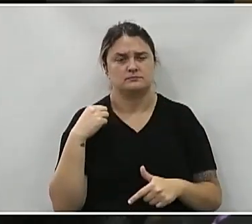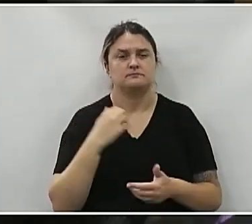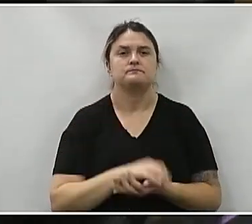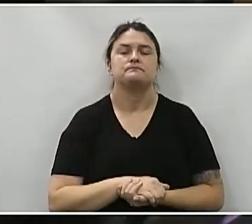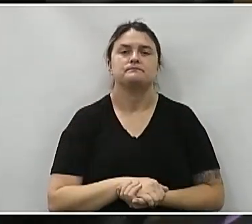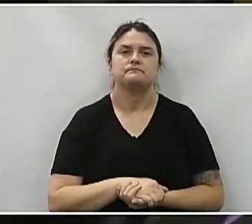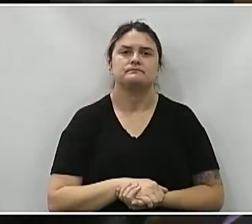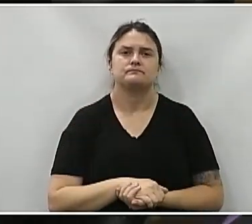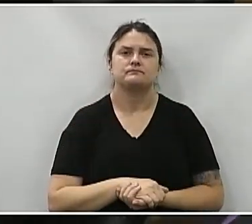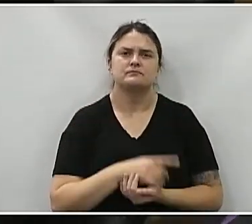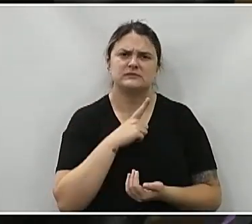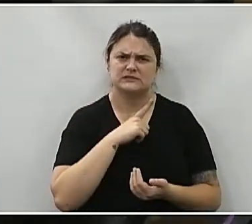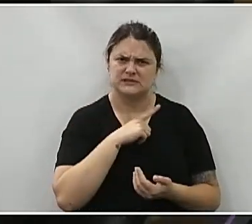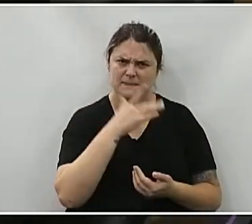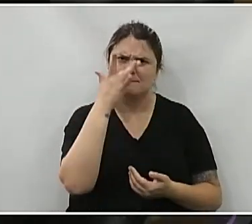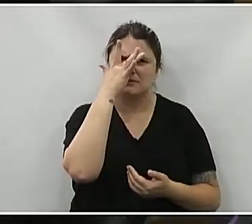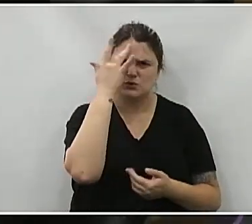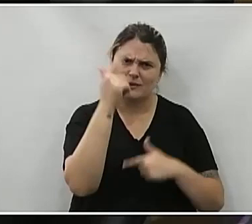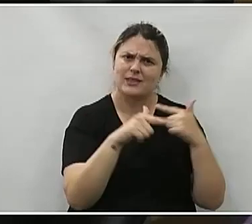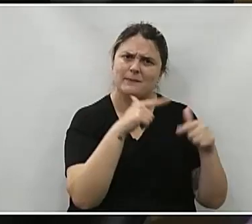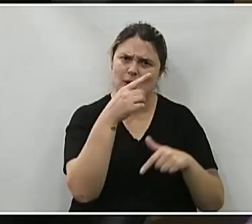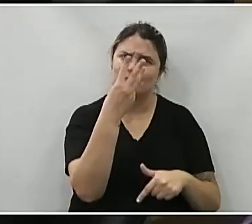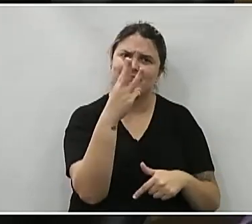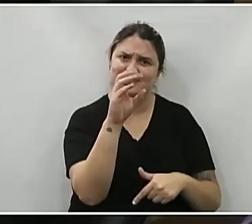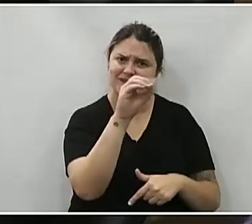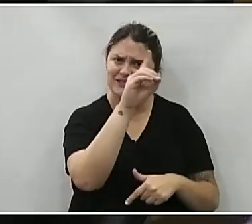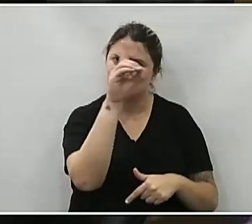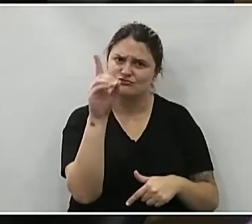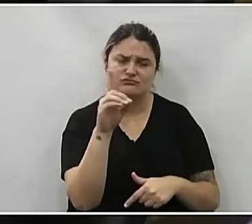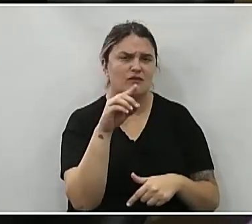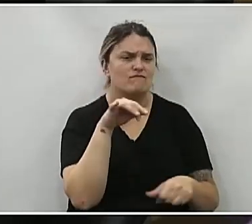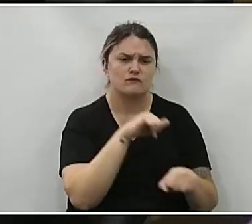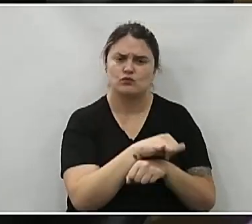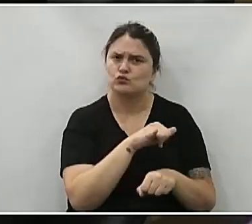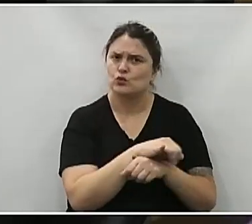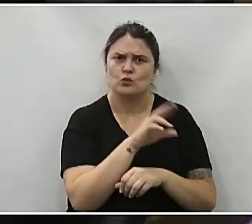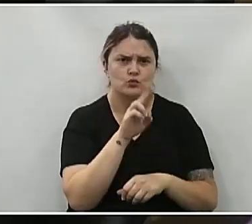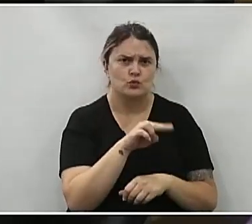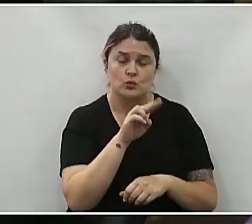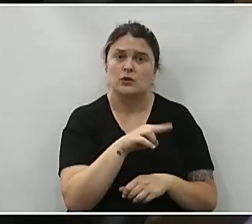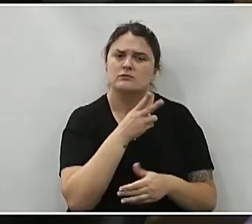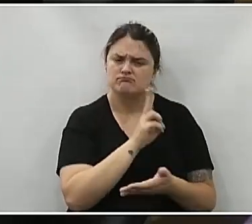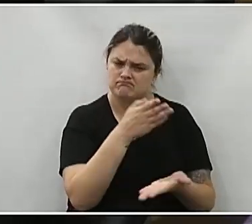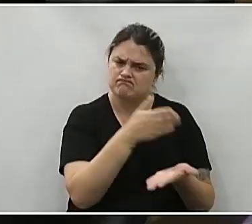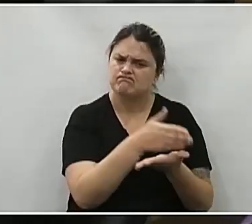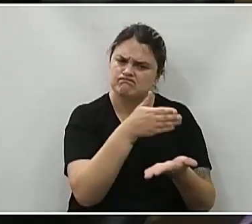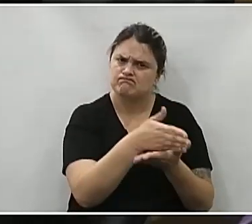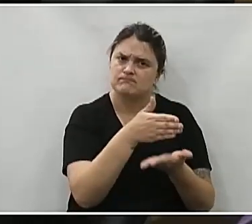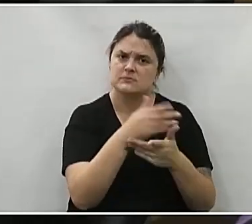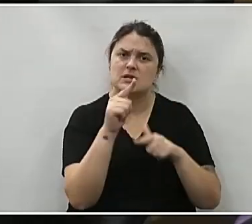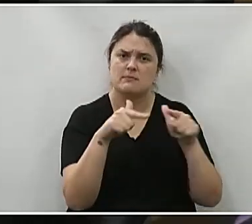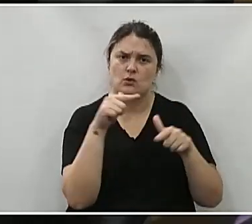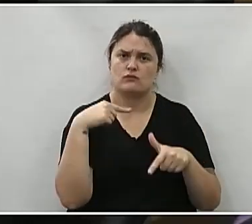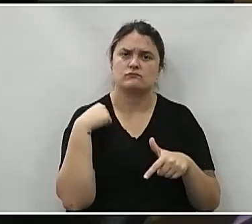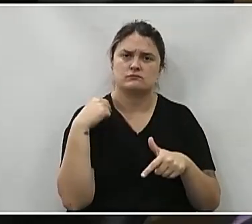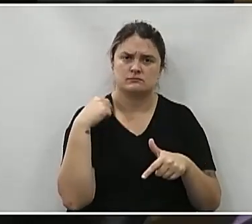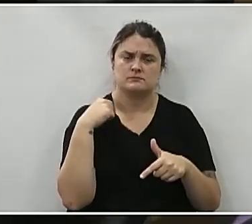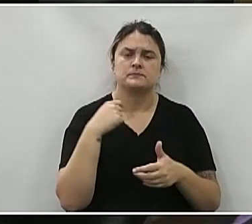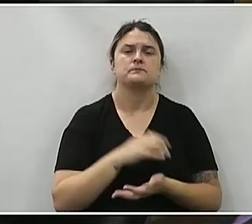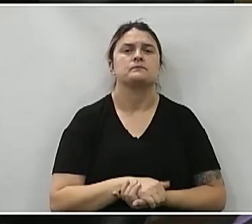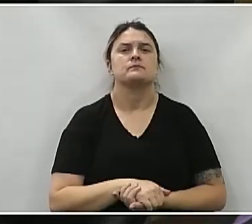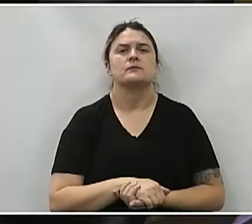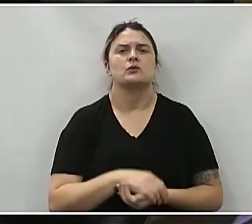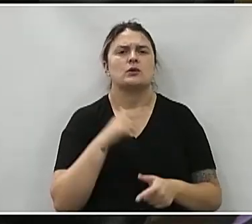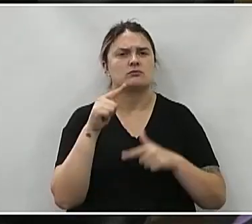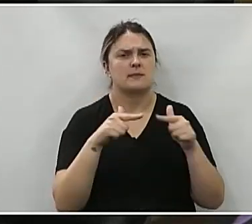nós tivemos pessoas que trabalharam durante os 30 dias não faltando nemhum dia como voluntário então a gente vê a importância né do voluntariado